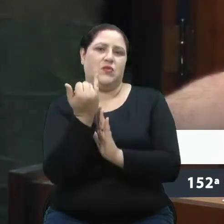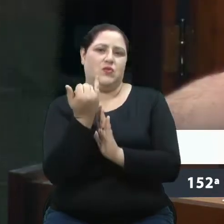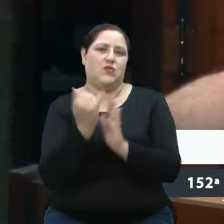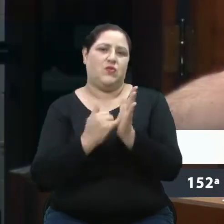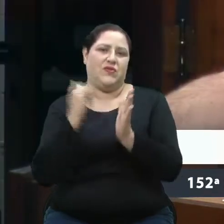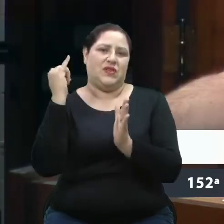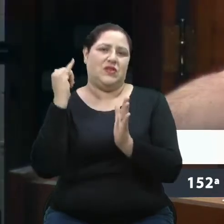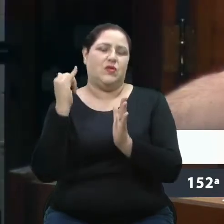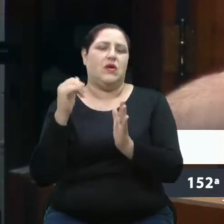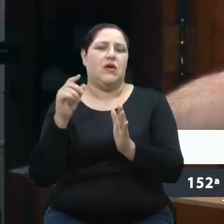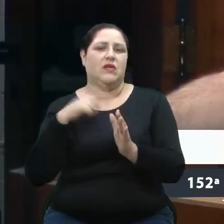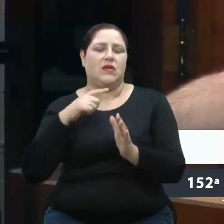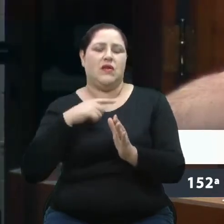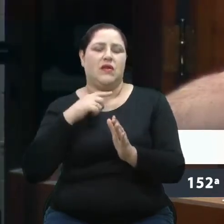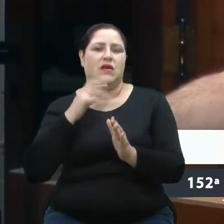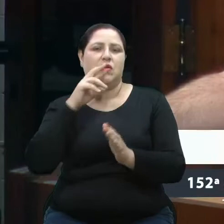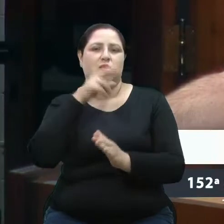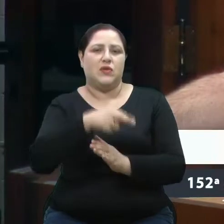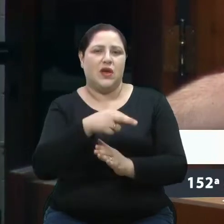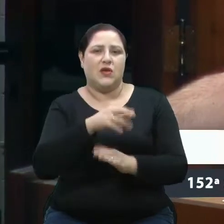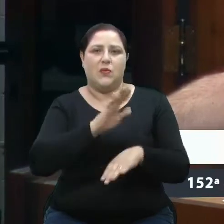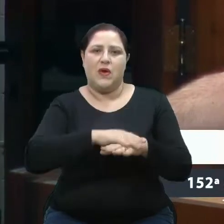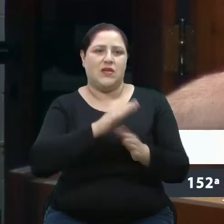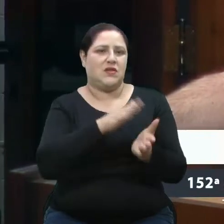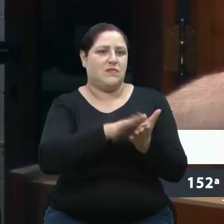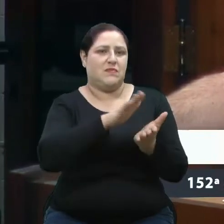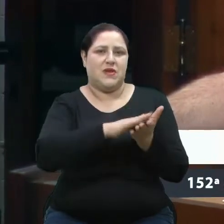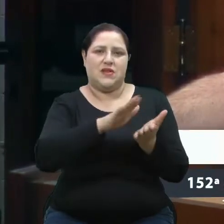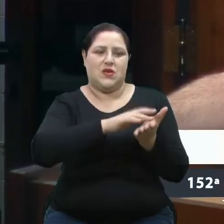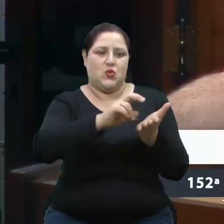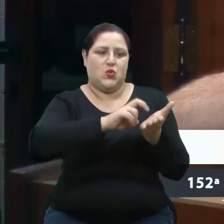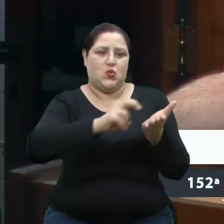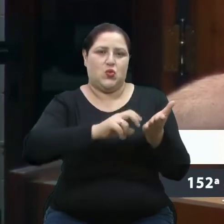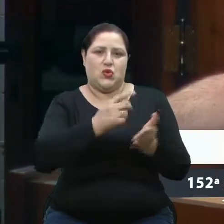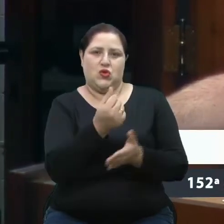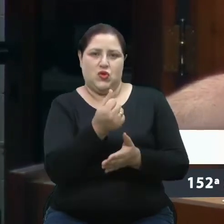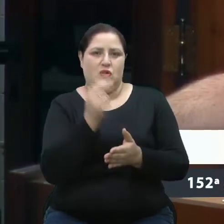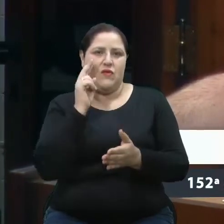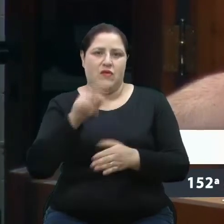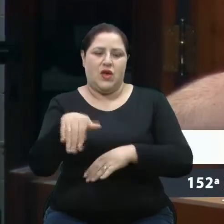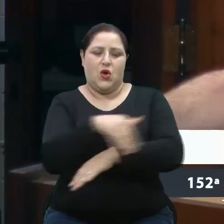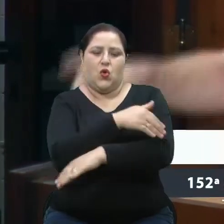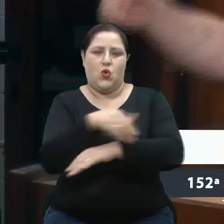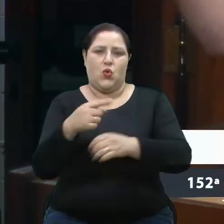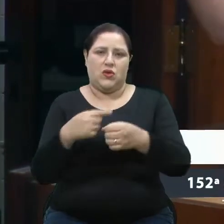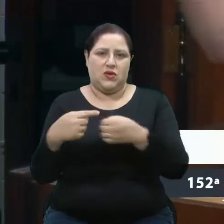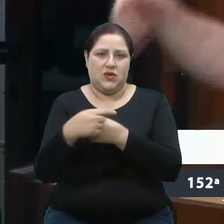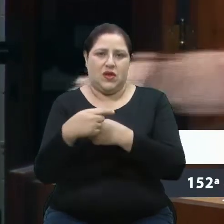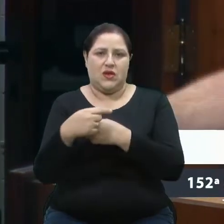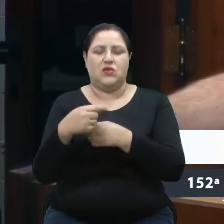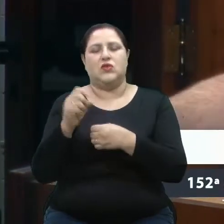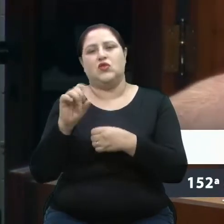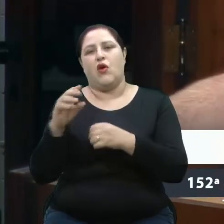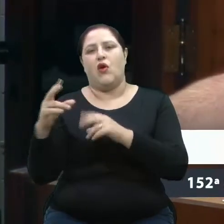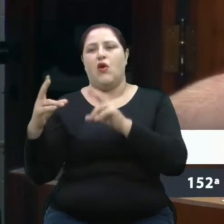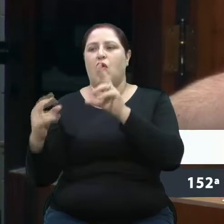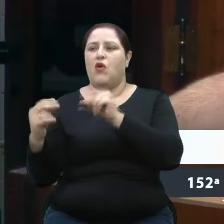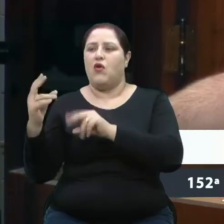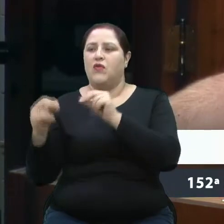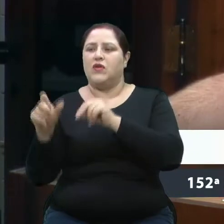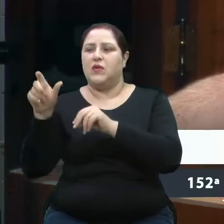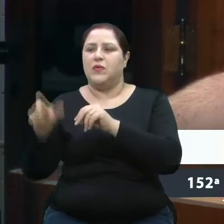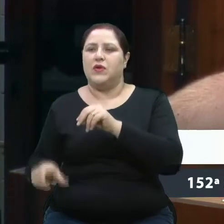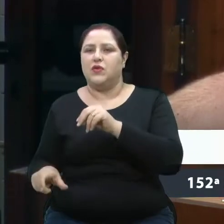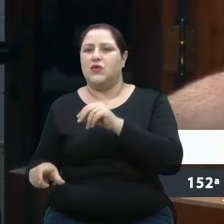aliás, da impressão desenfreada de moeda pode ser visto nas ruas de nossa cidade. Basta parar para conversar com um venezuelano